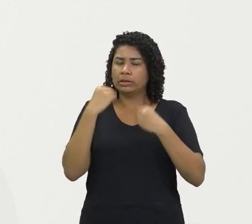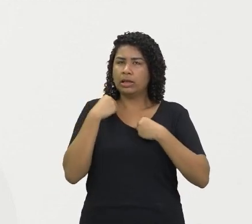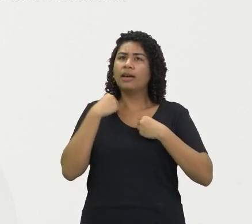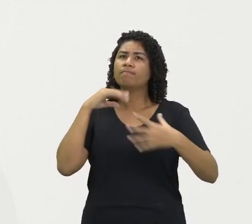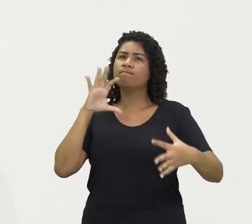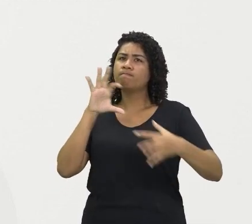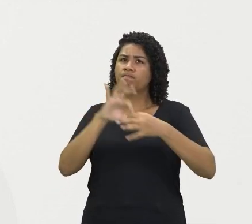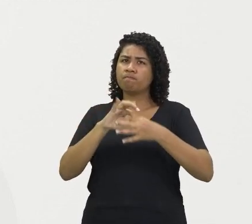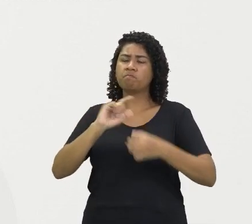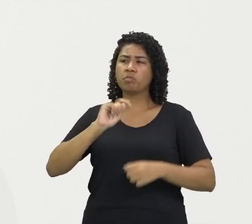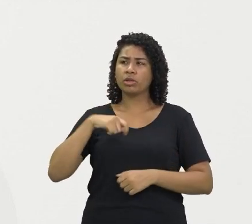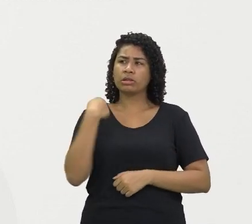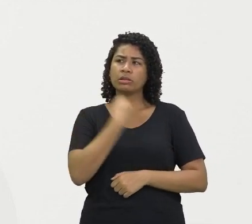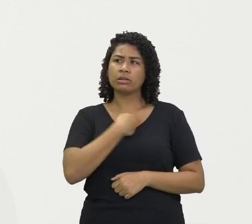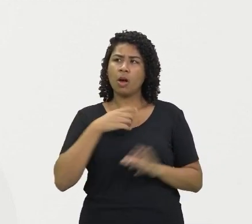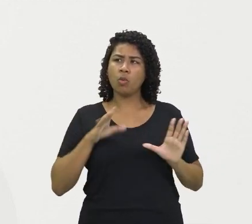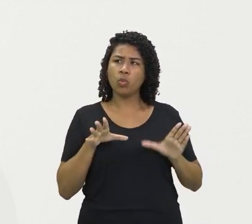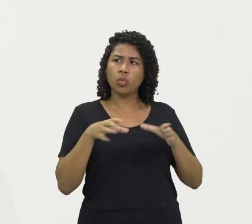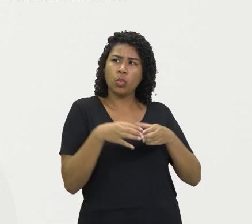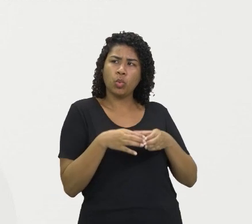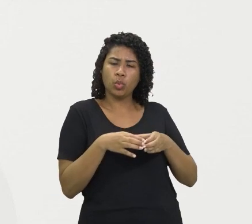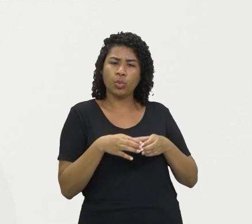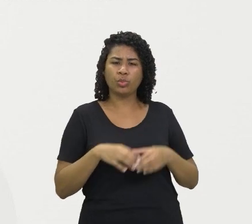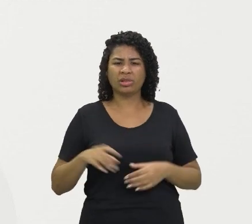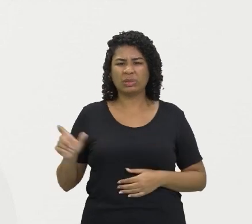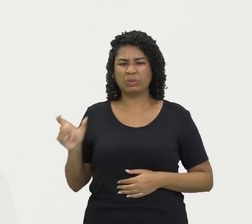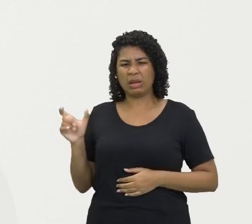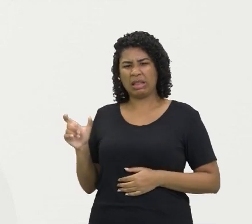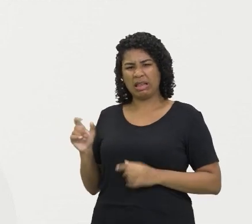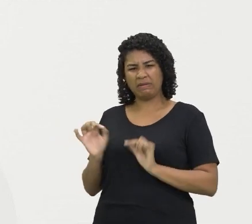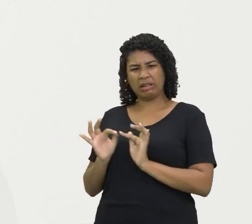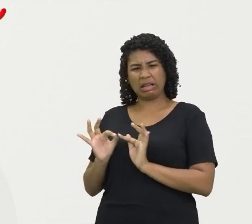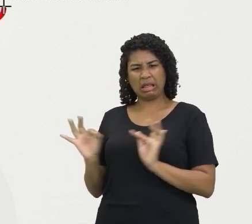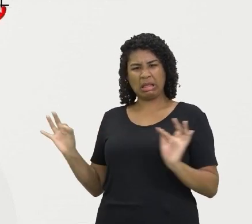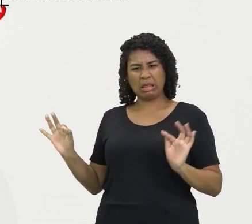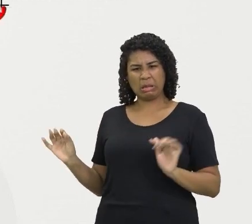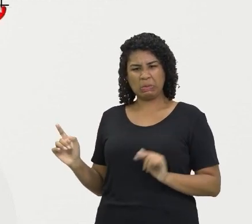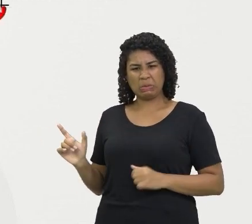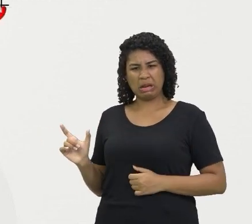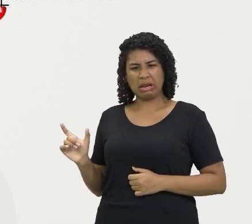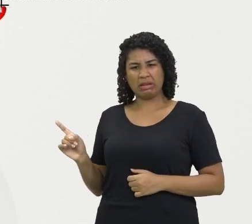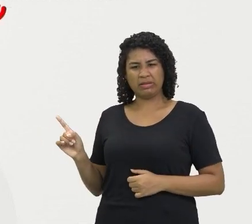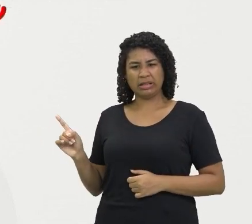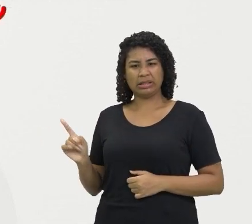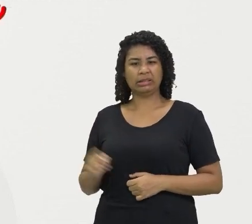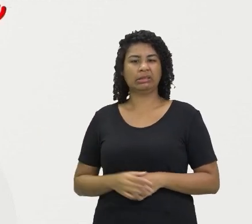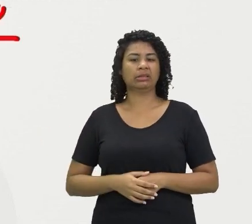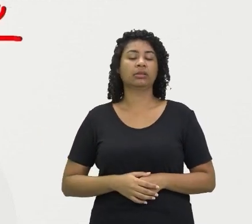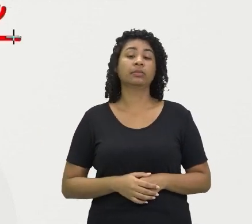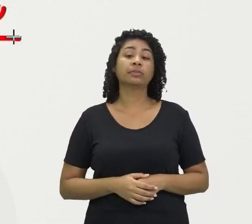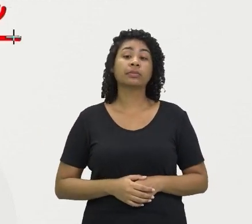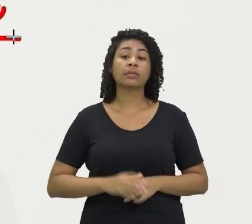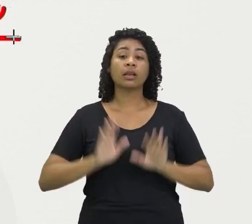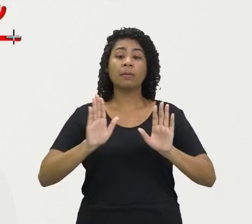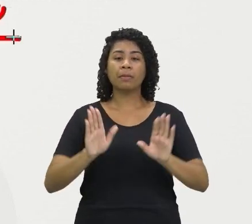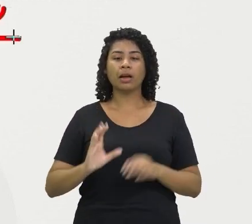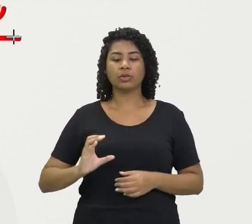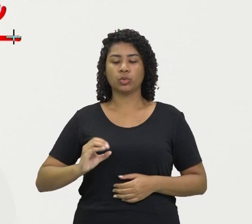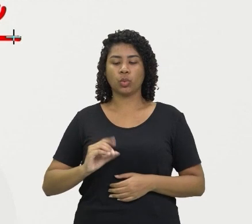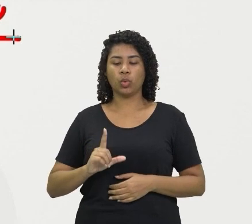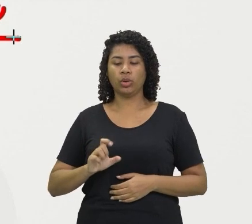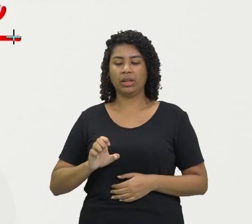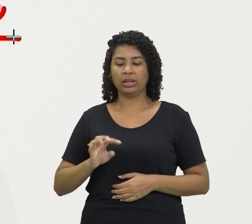coletividade. Professor, que palavra grande! Olha só, coletividade por quê?